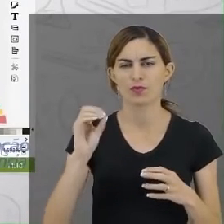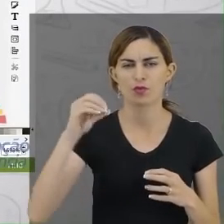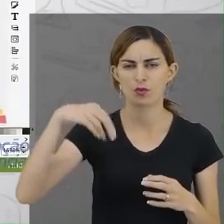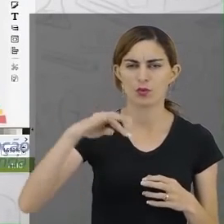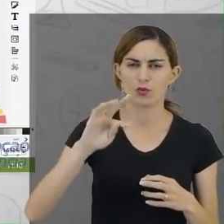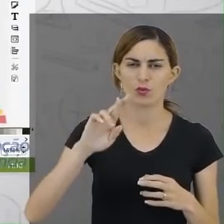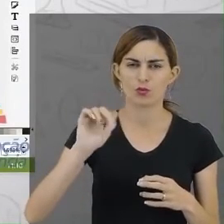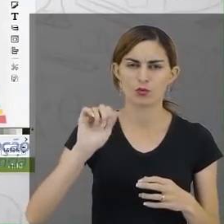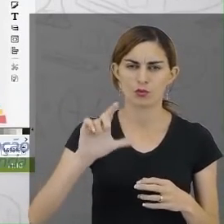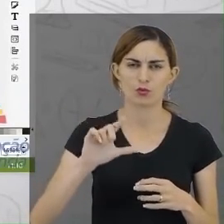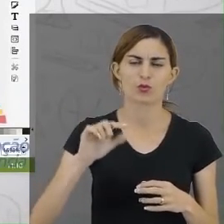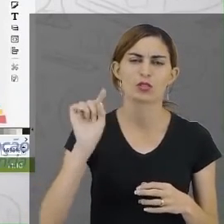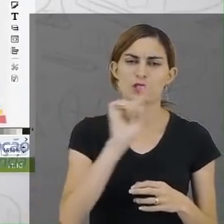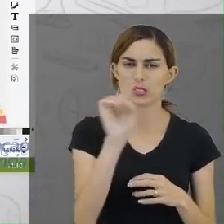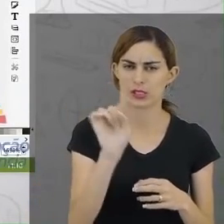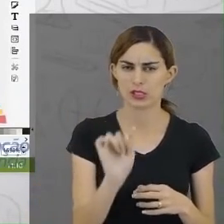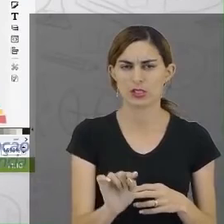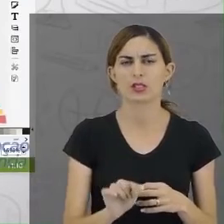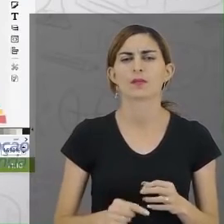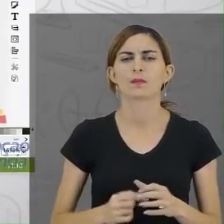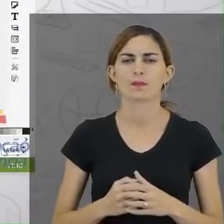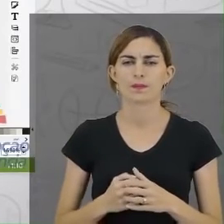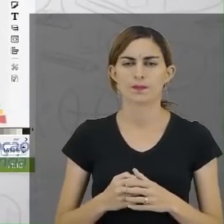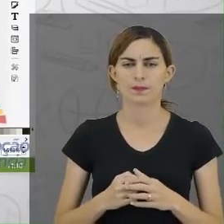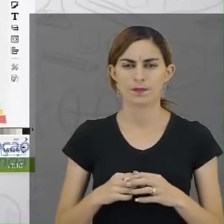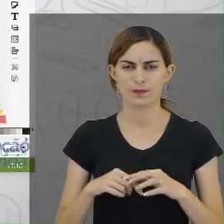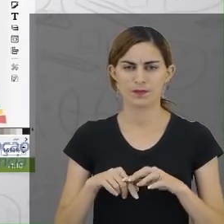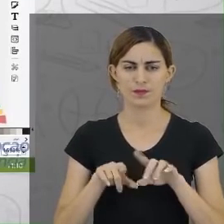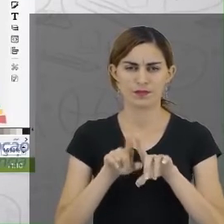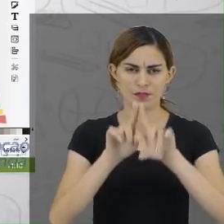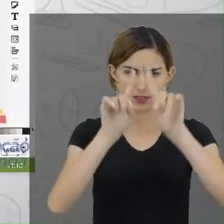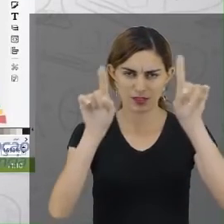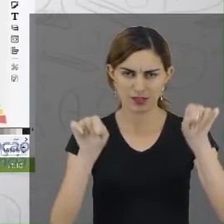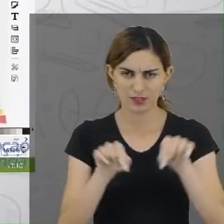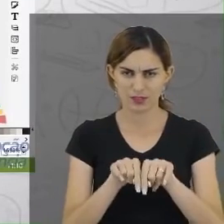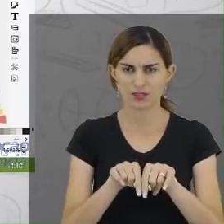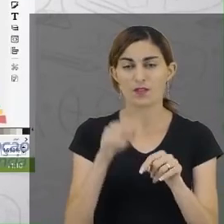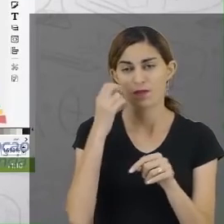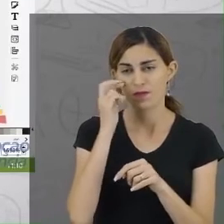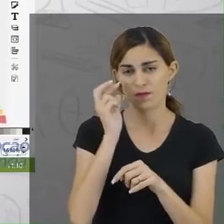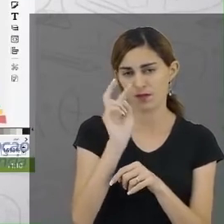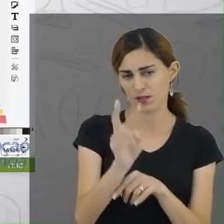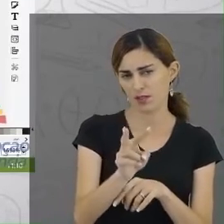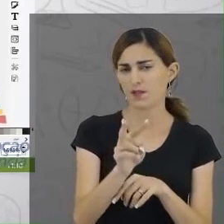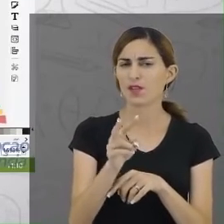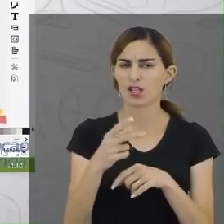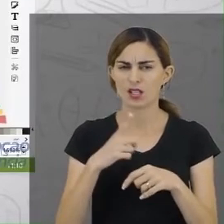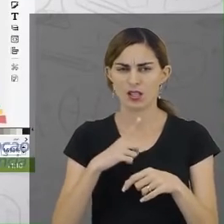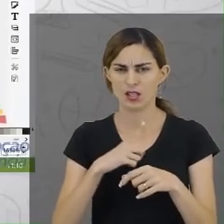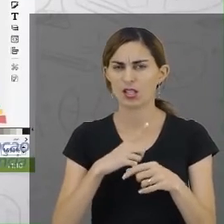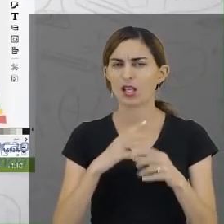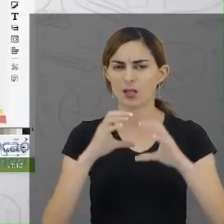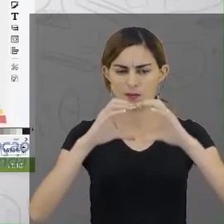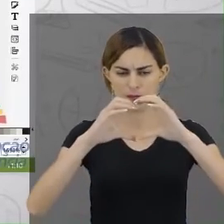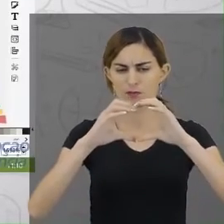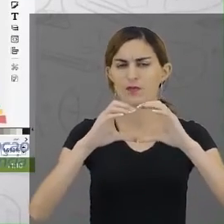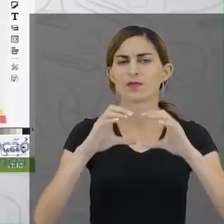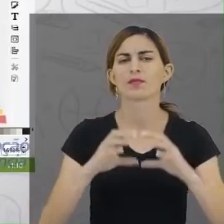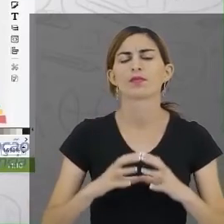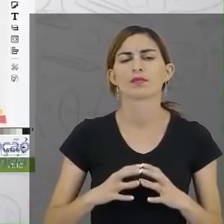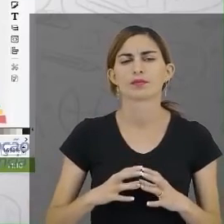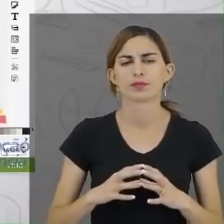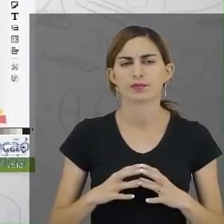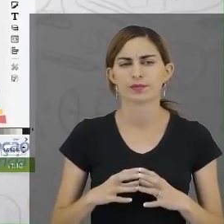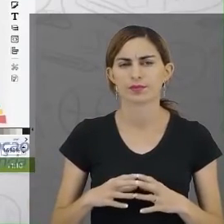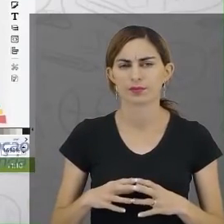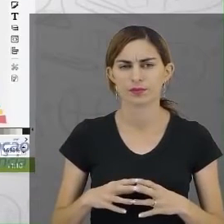Z, vamos aqui apertar o Tab. Pela cor do gradiente você vê que estamos com o objeto